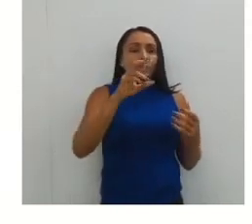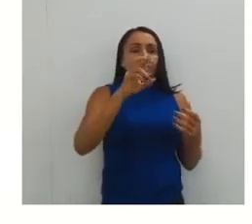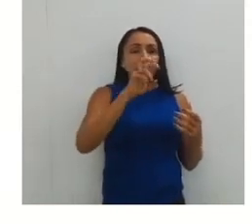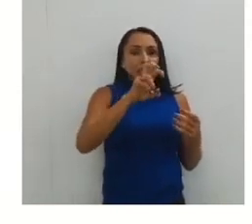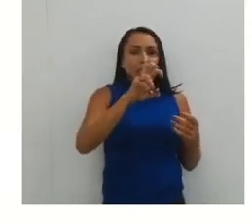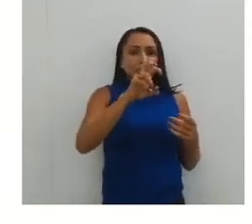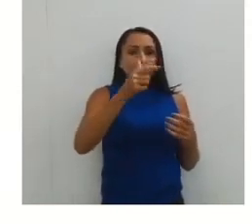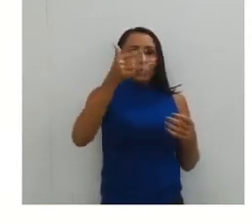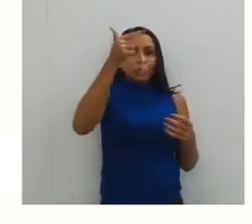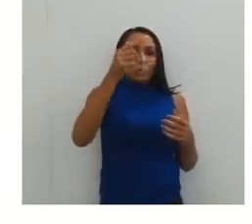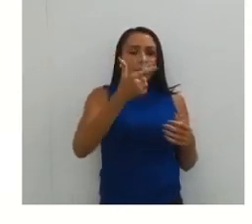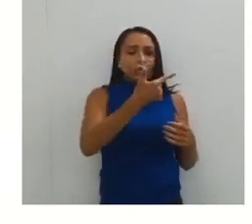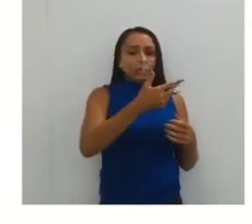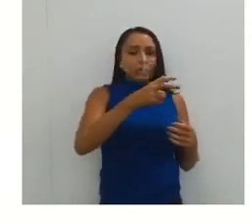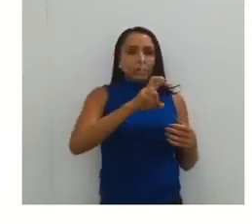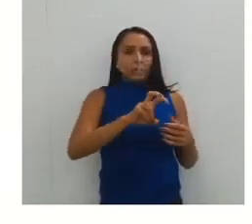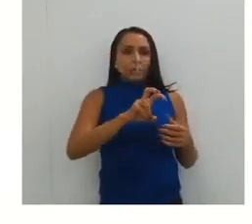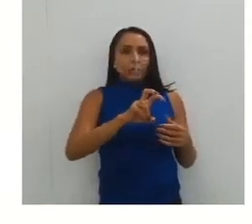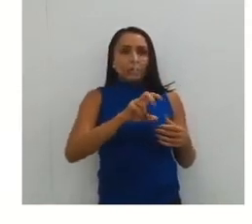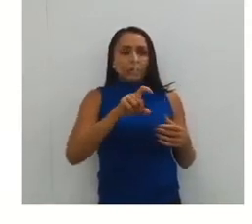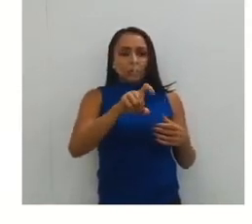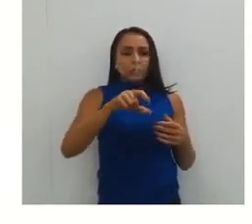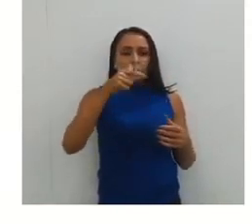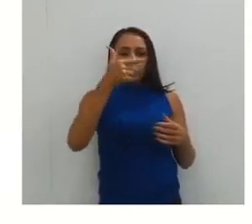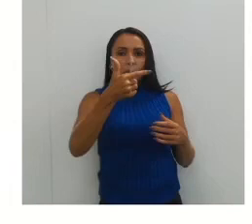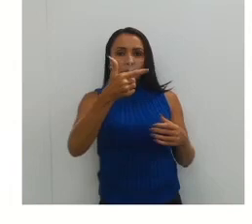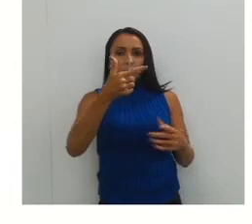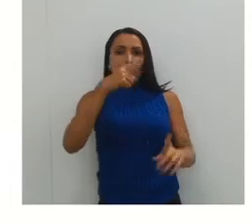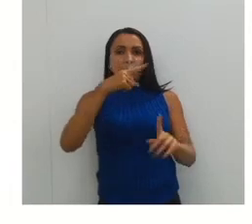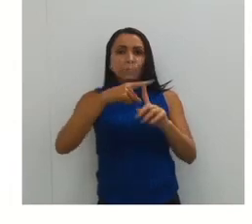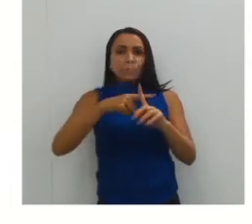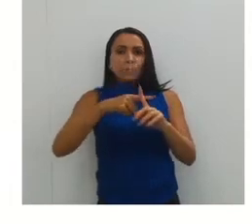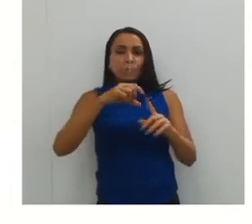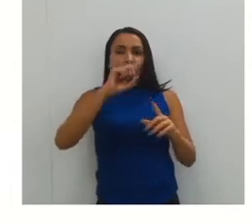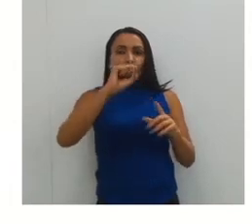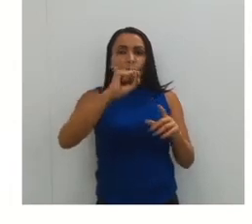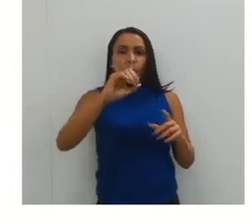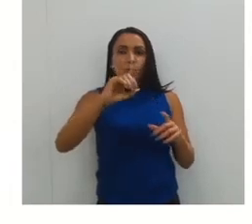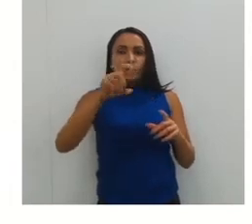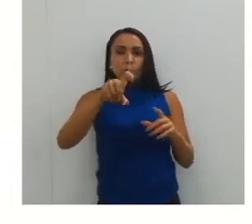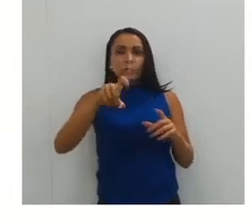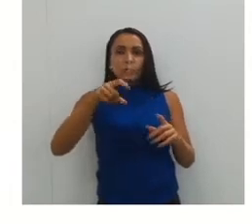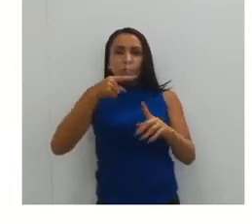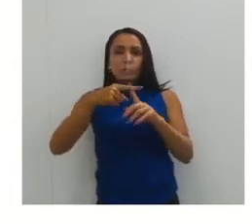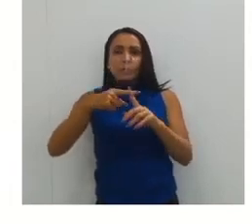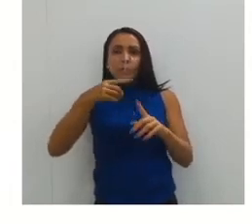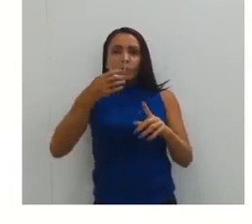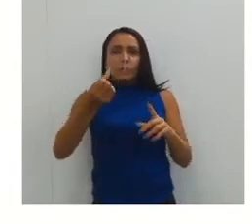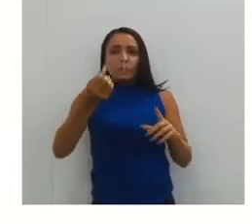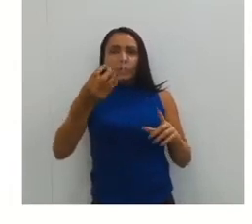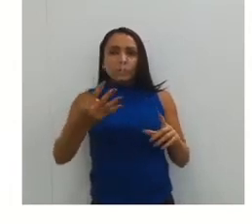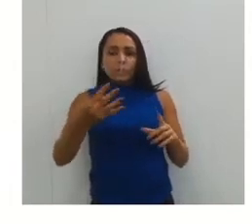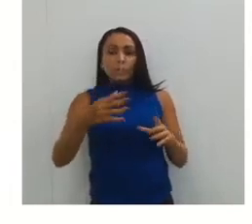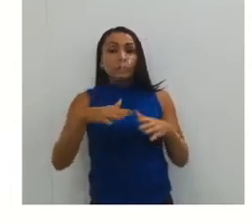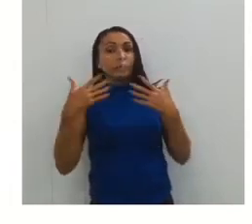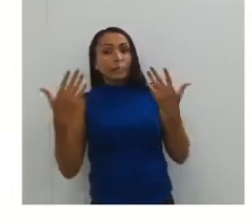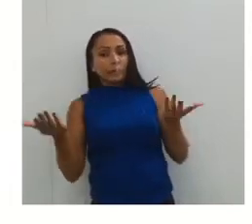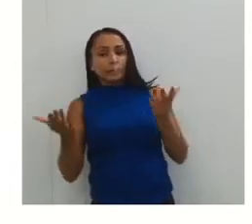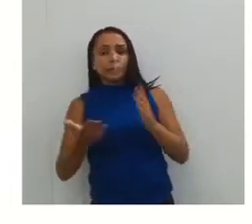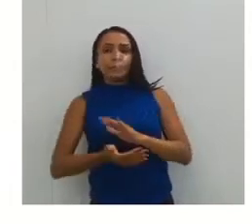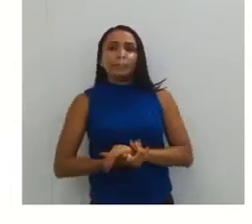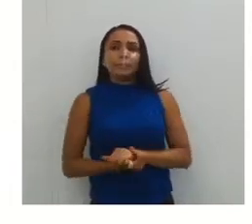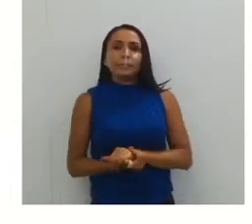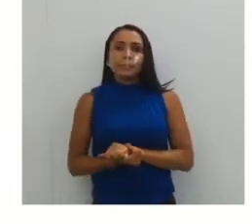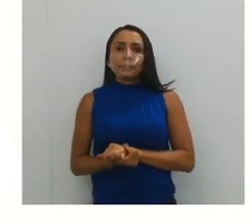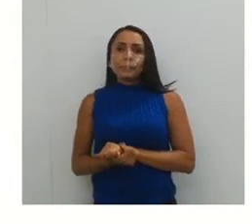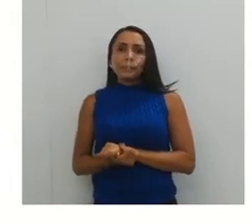25. X ao quadrado é x ao quadrado. Mais 80x mais 64. Então, ó,